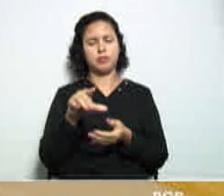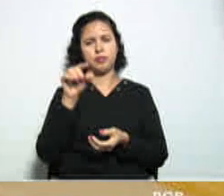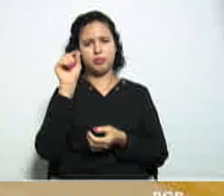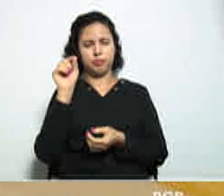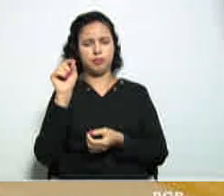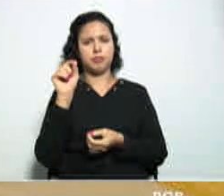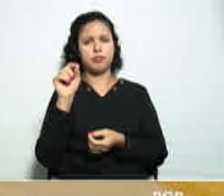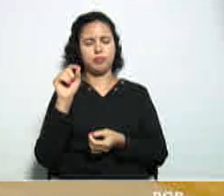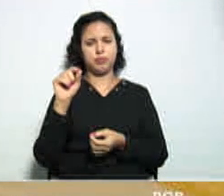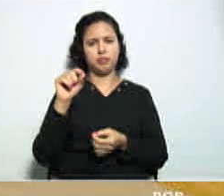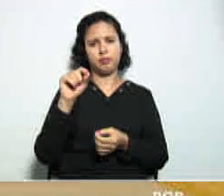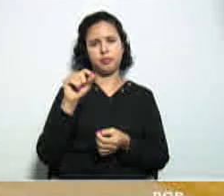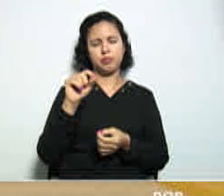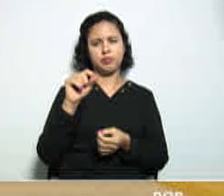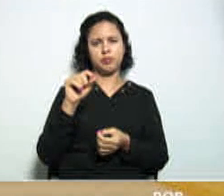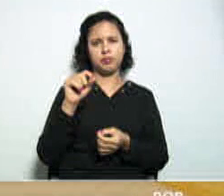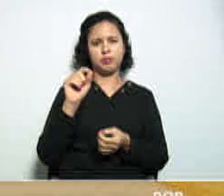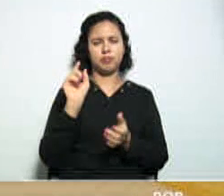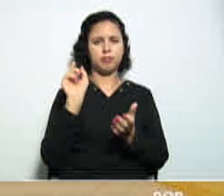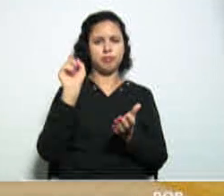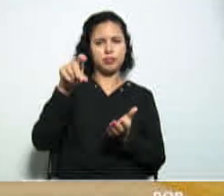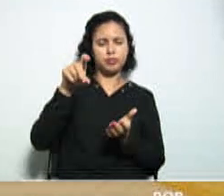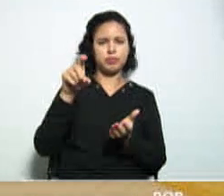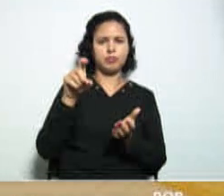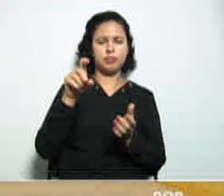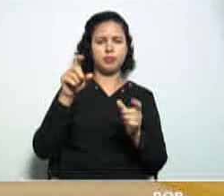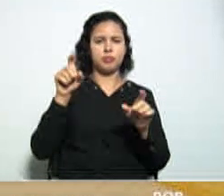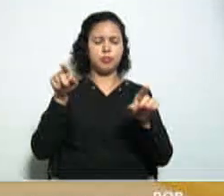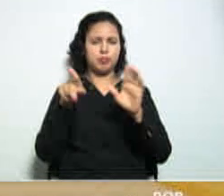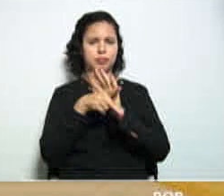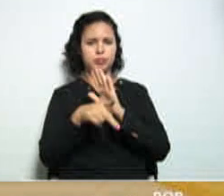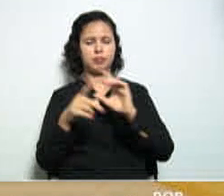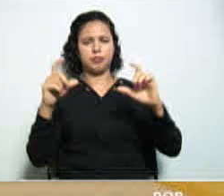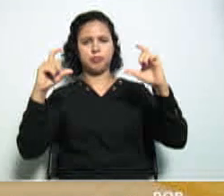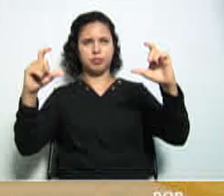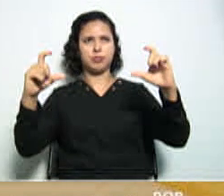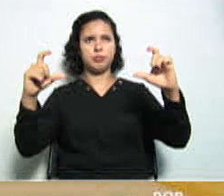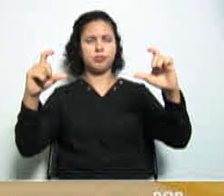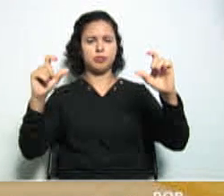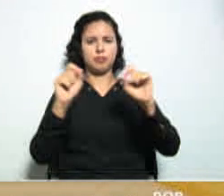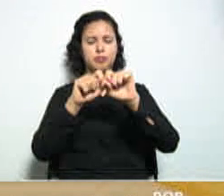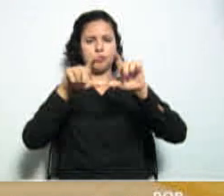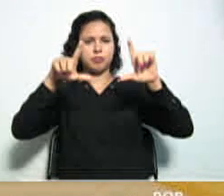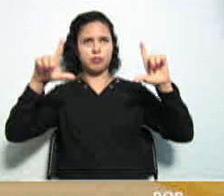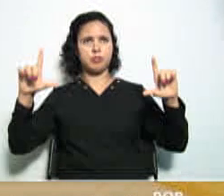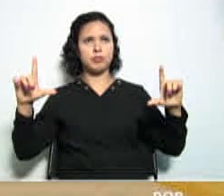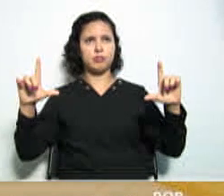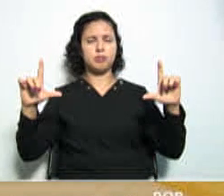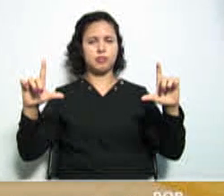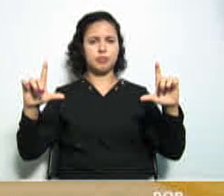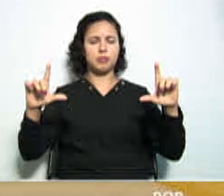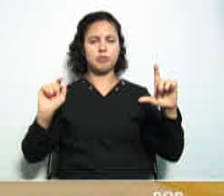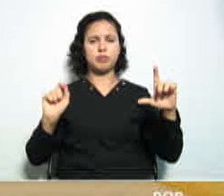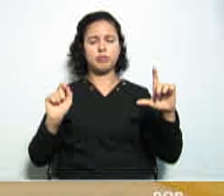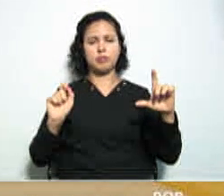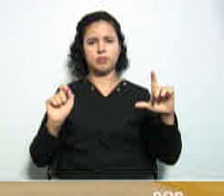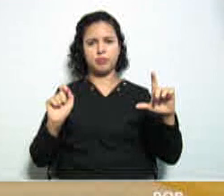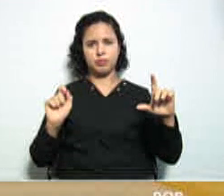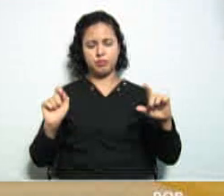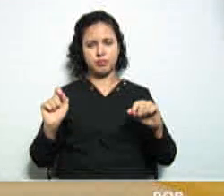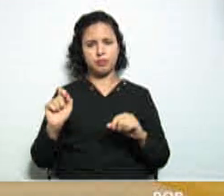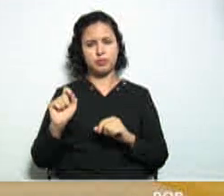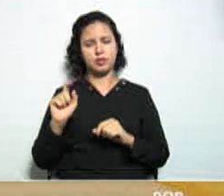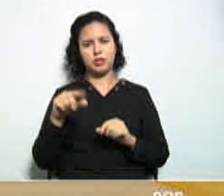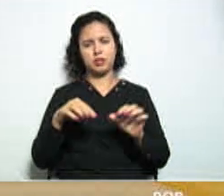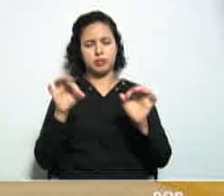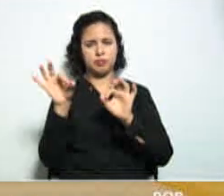parágrafo. Ele vai abrir um sumário com a caixa de diálogo. Nessa caixa de diálogo, você deve formatar